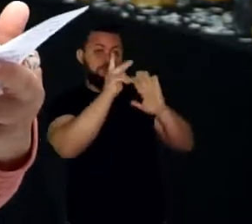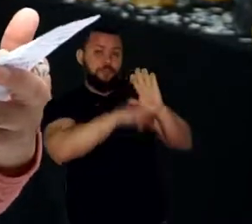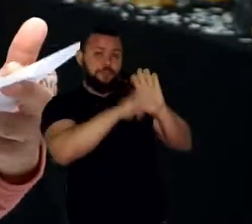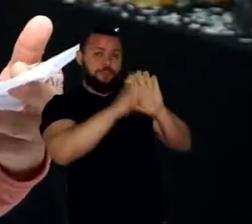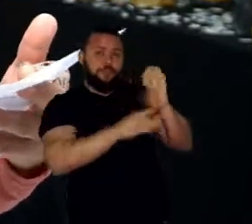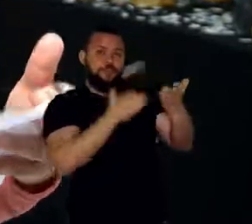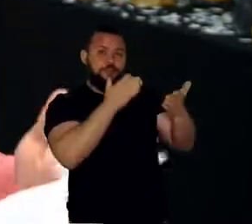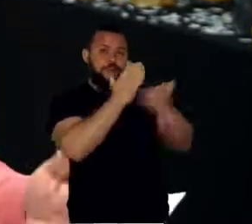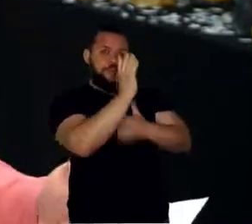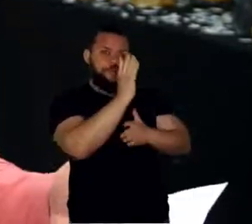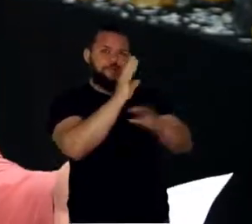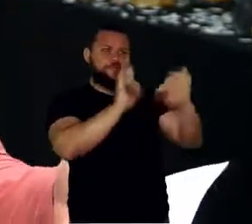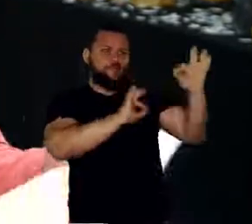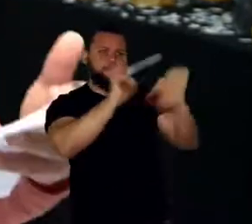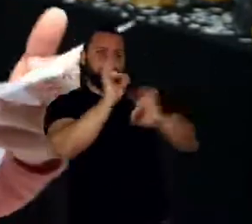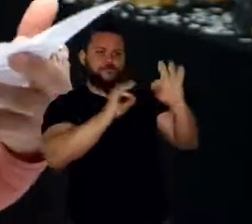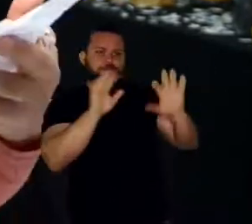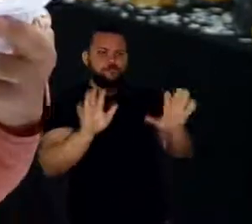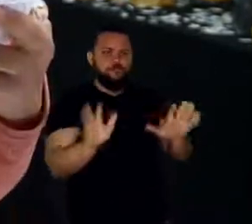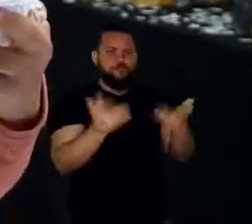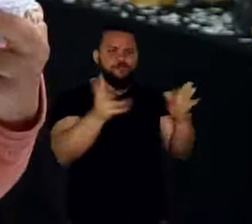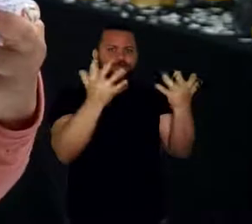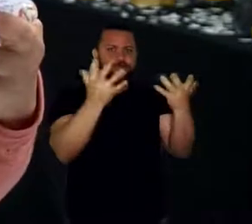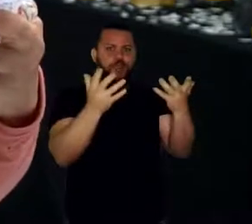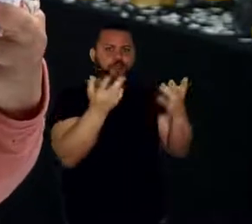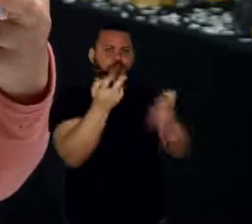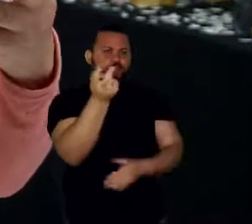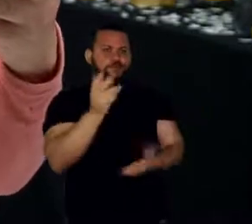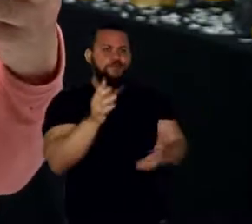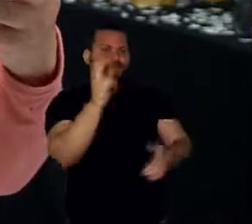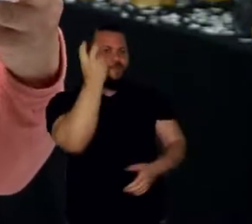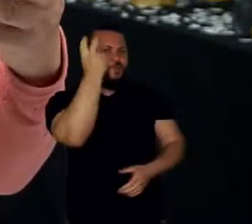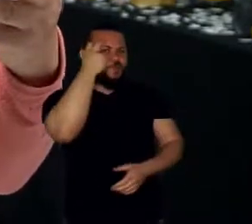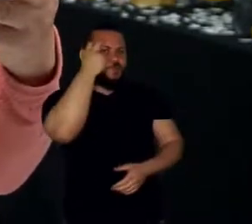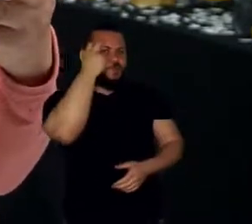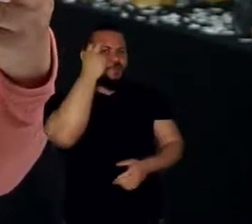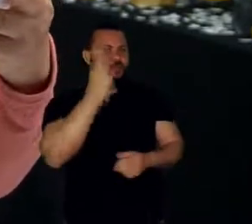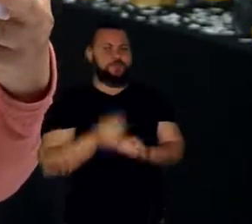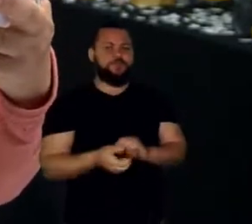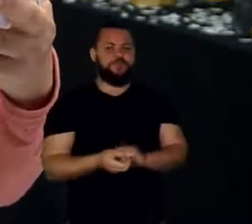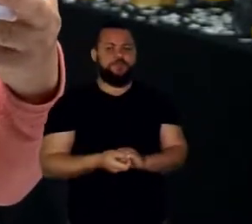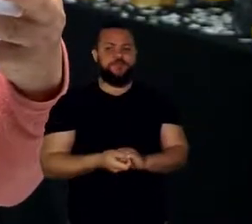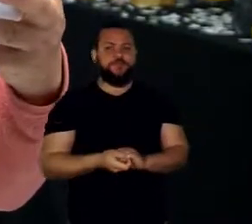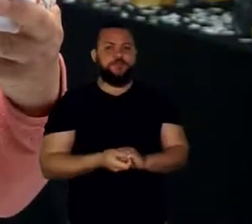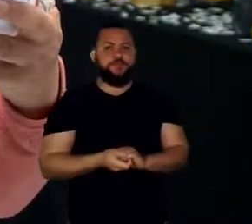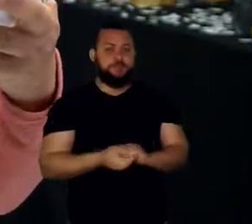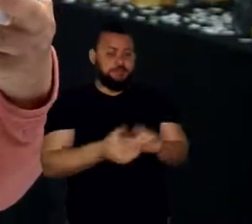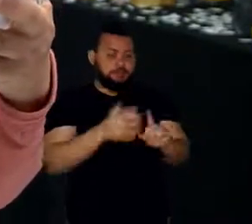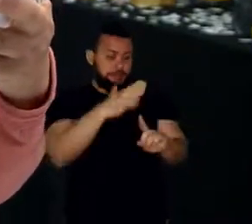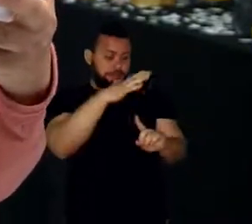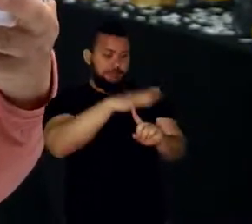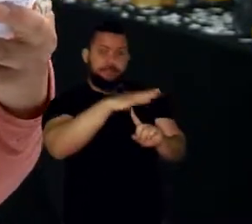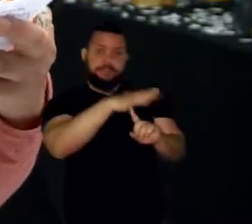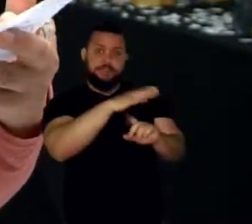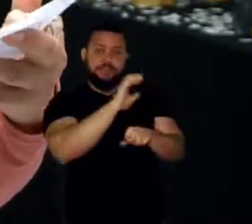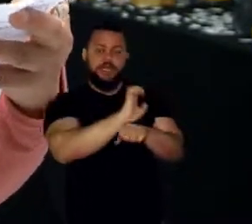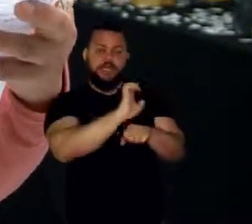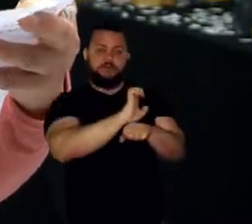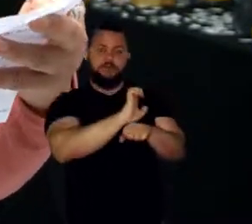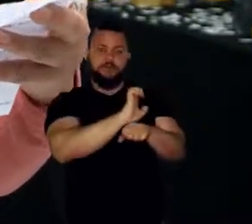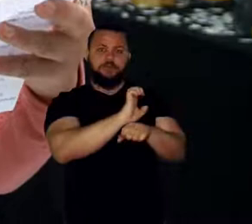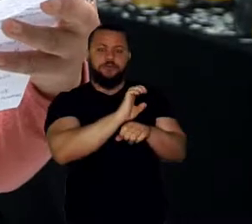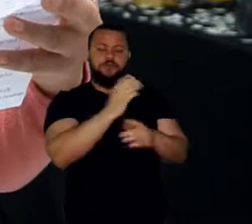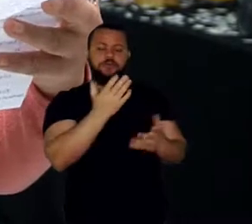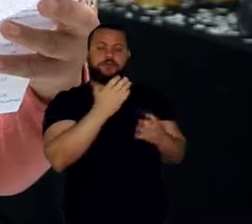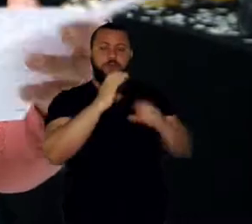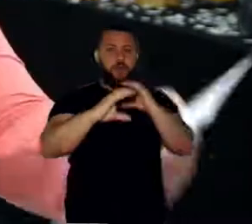Programa Estadual de Fomento e Incentivo à Cultura, do Estado da Comunicação Social e da Cultura,